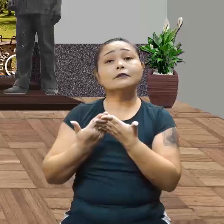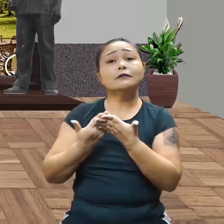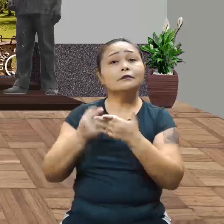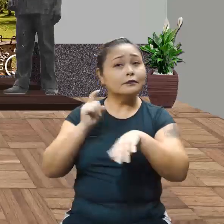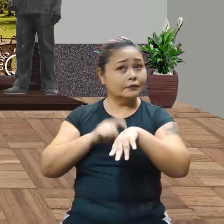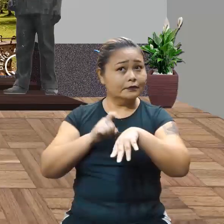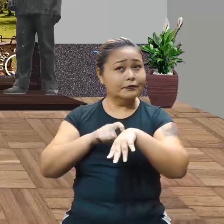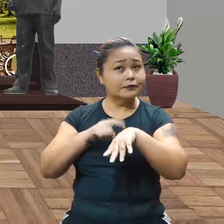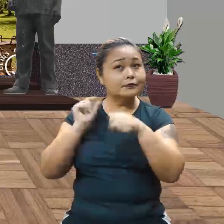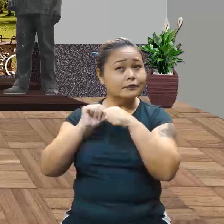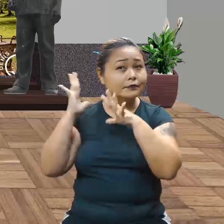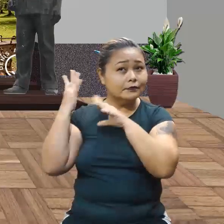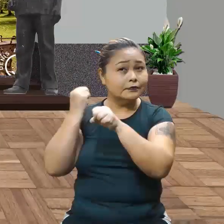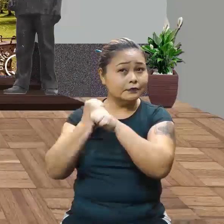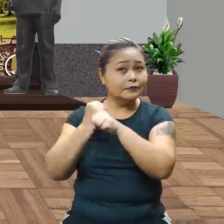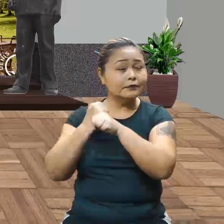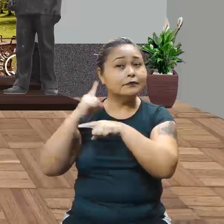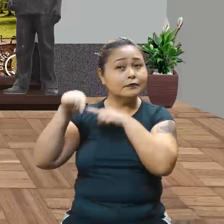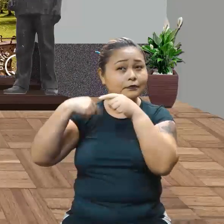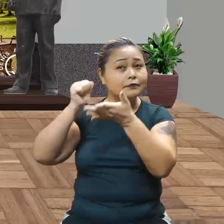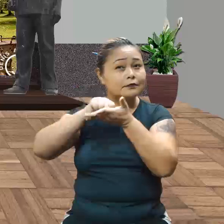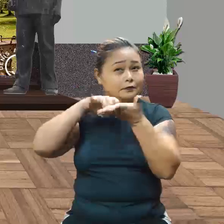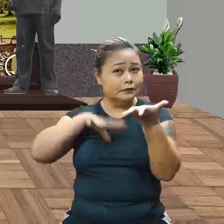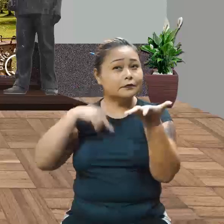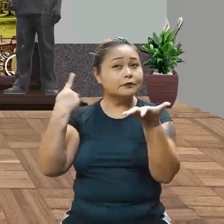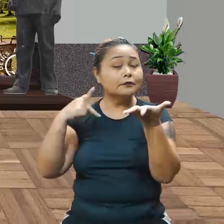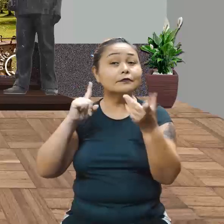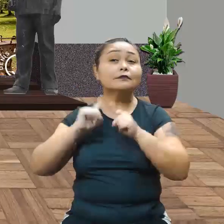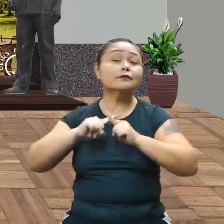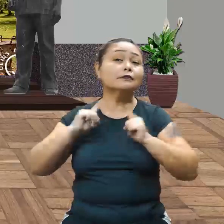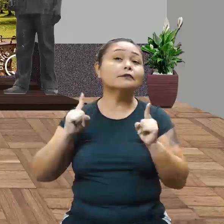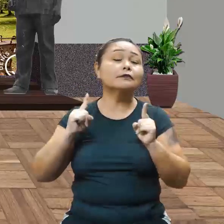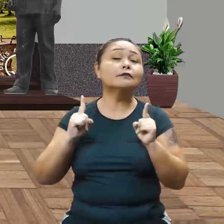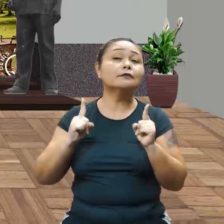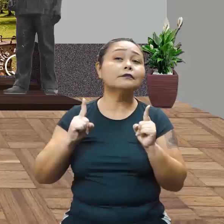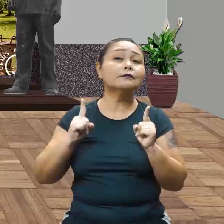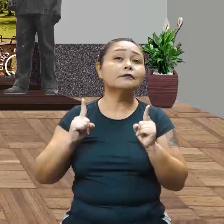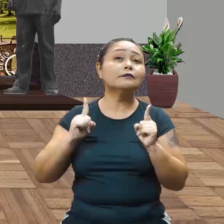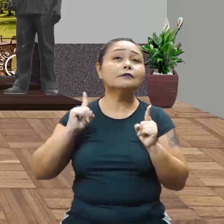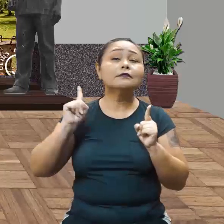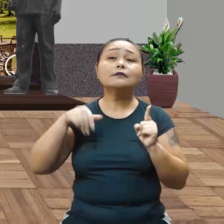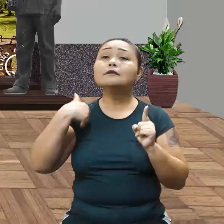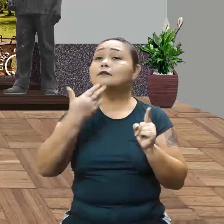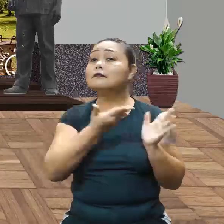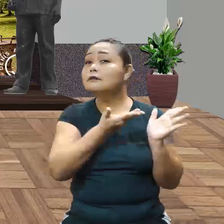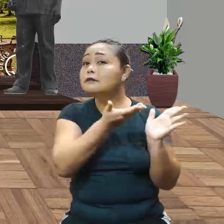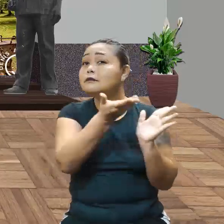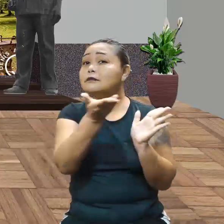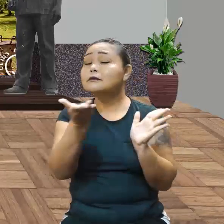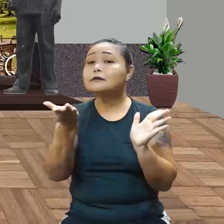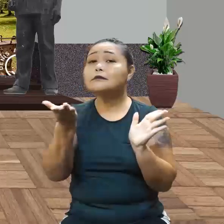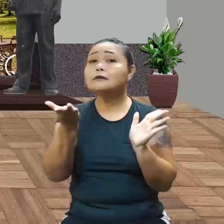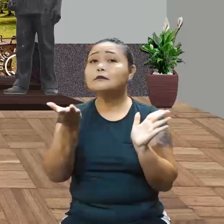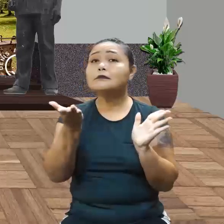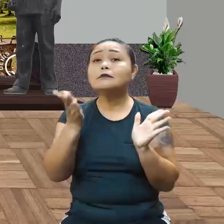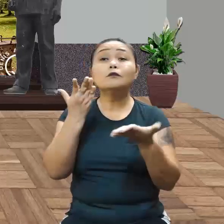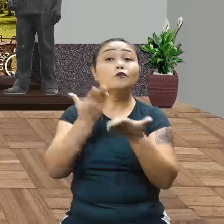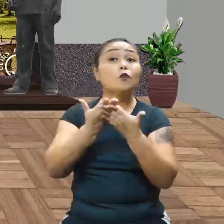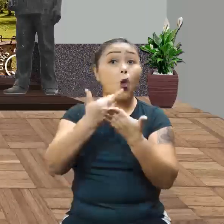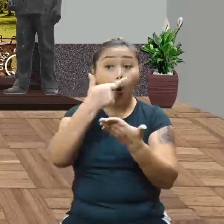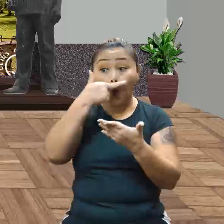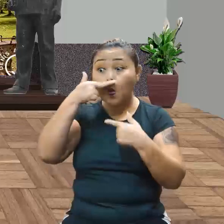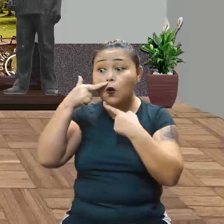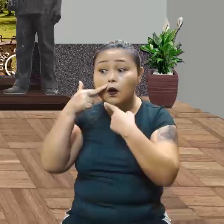que daqui a pouquinho nós vamos fazer a revisão dela e vamos fazer a atividade dela, mas eu coloco para vocês. Estudar